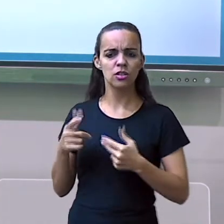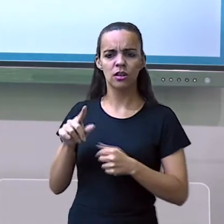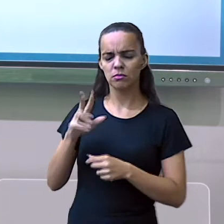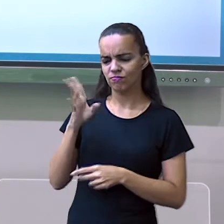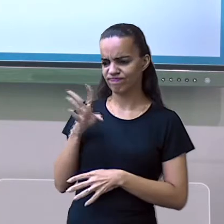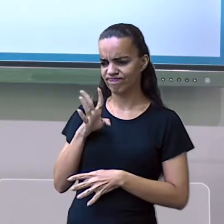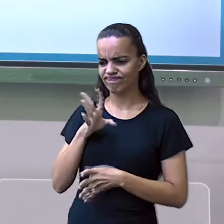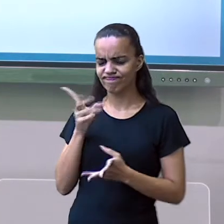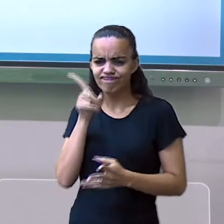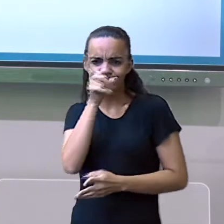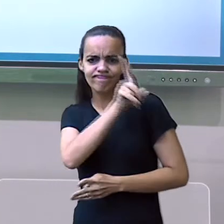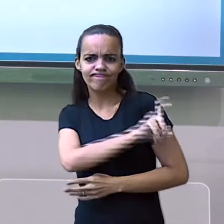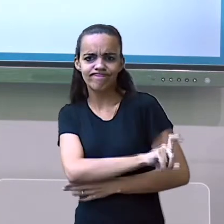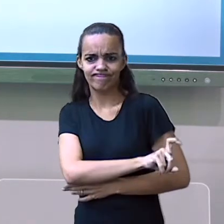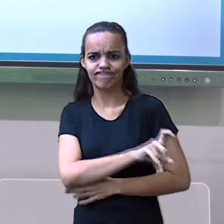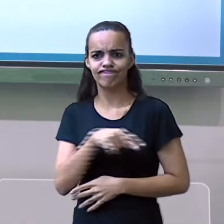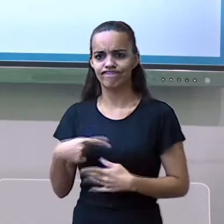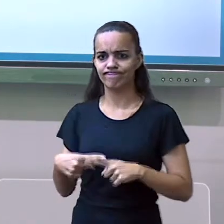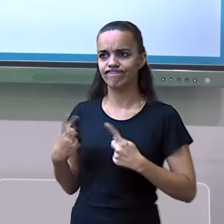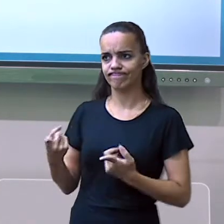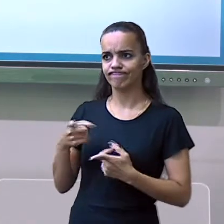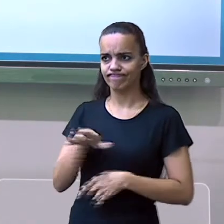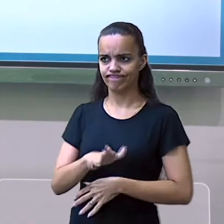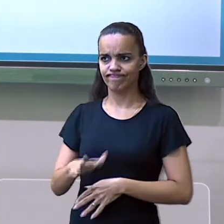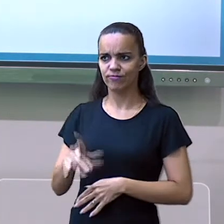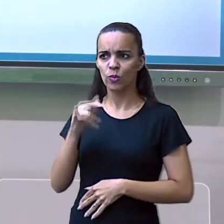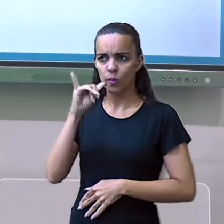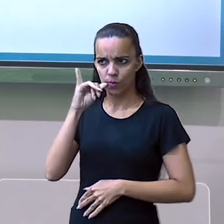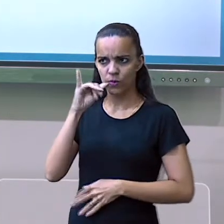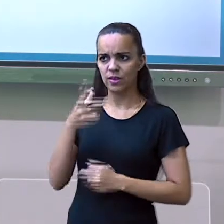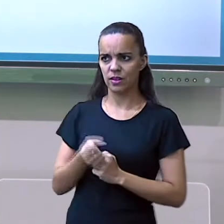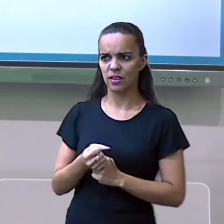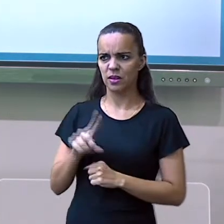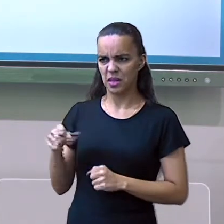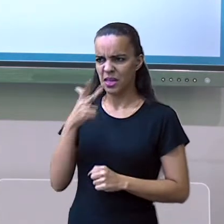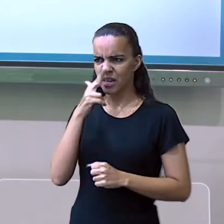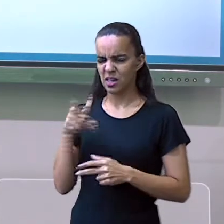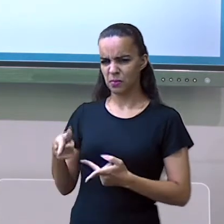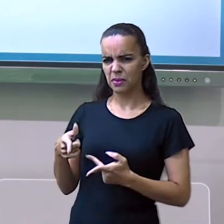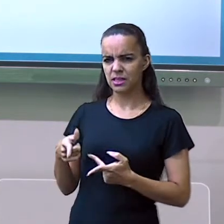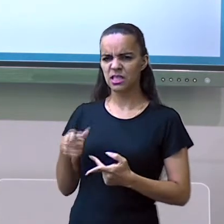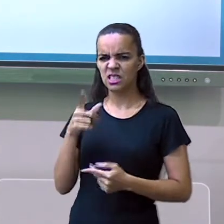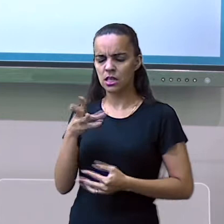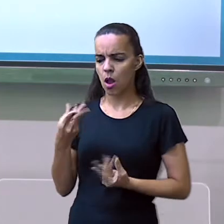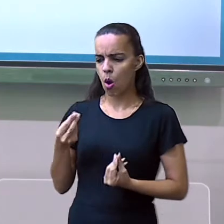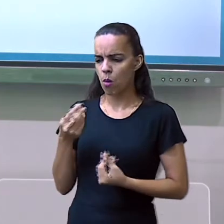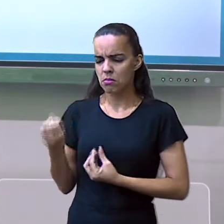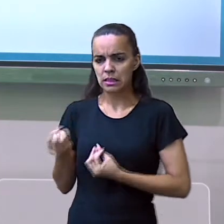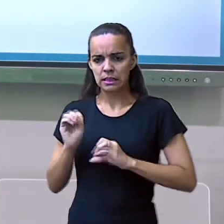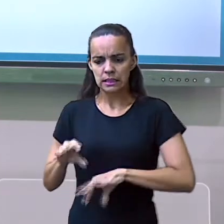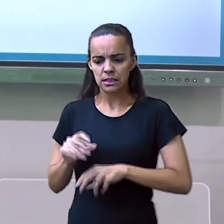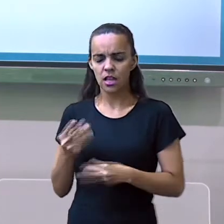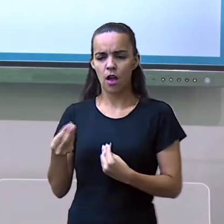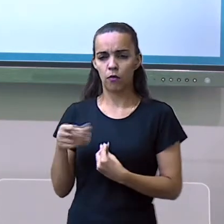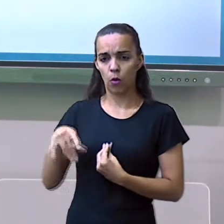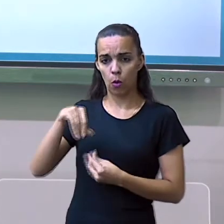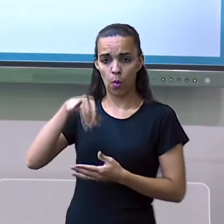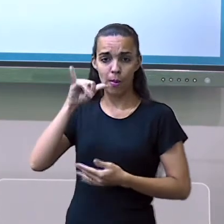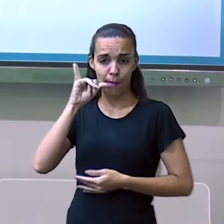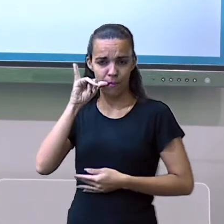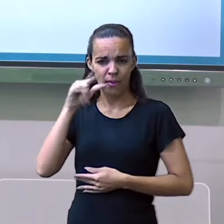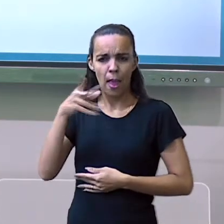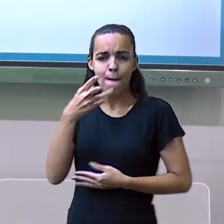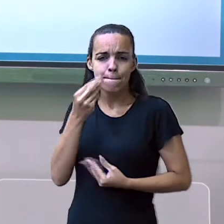o nosso mito das selvas era tratado como um ser perigoso, que era preto e